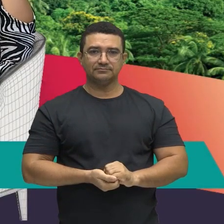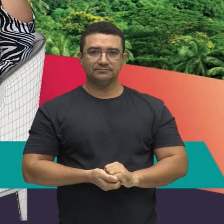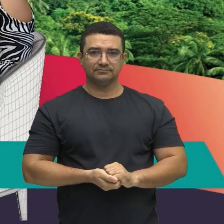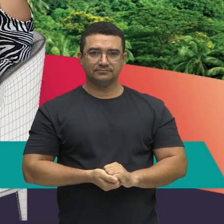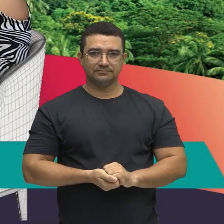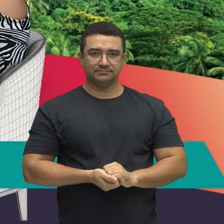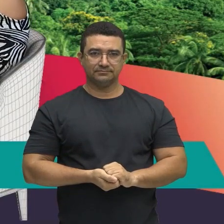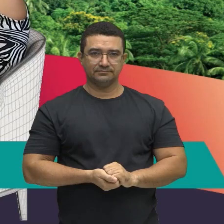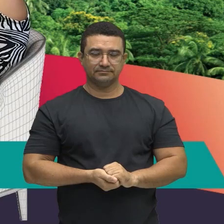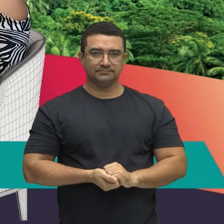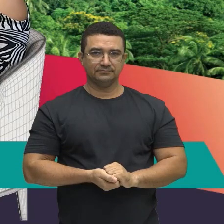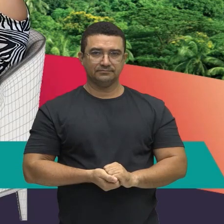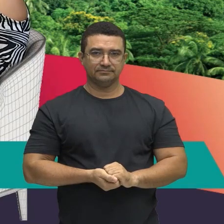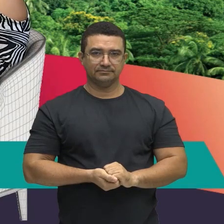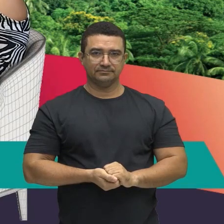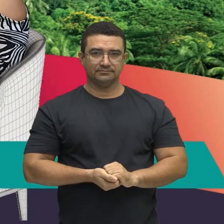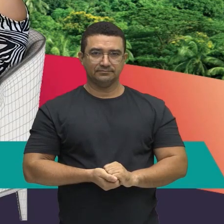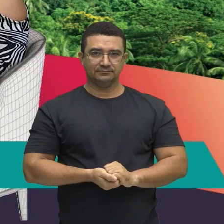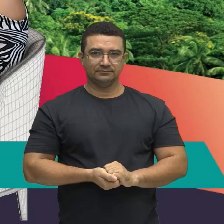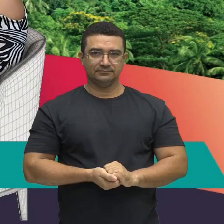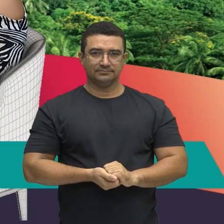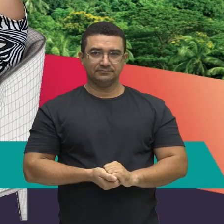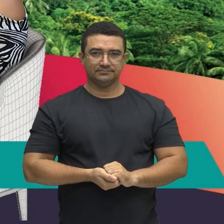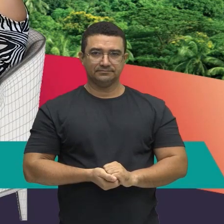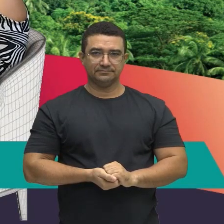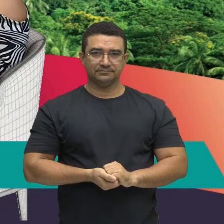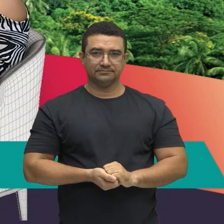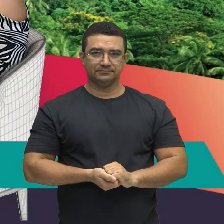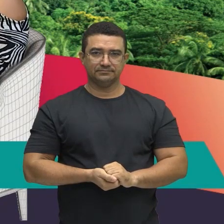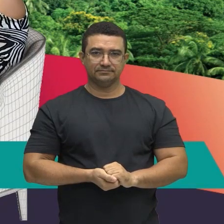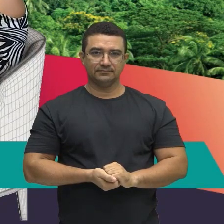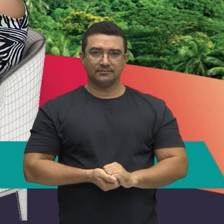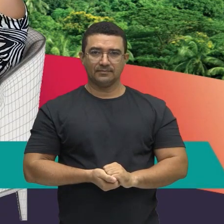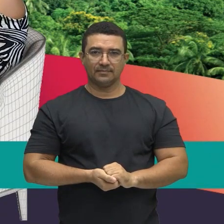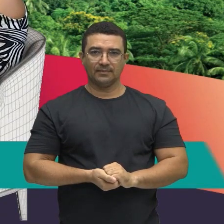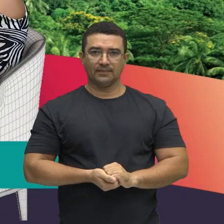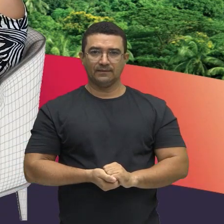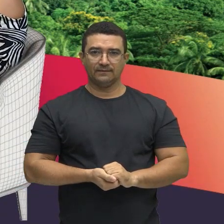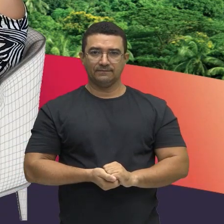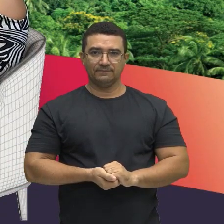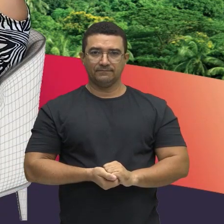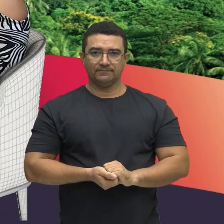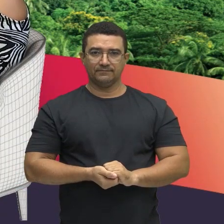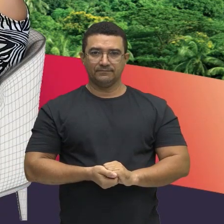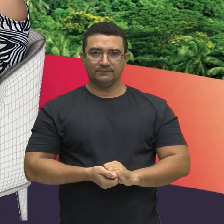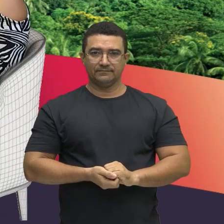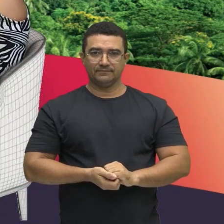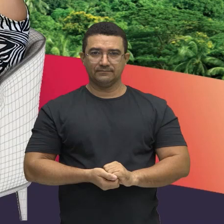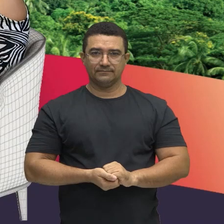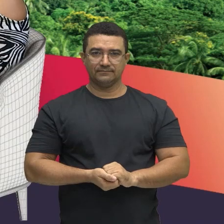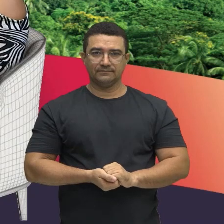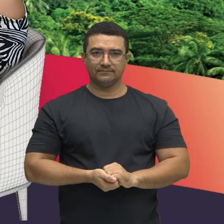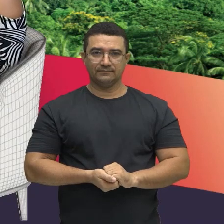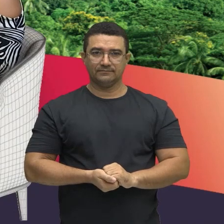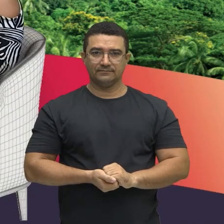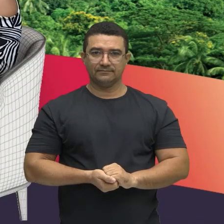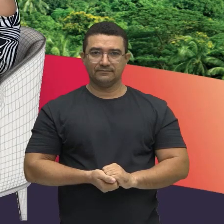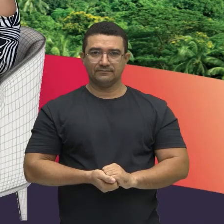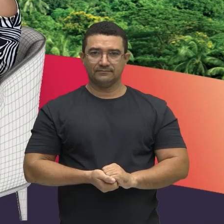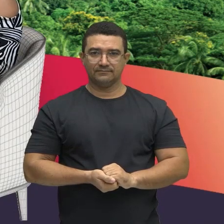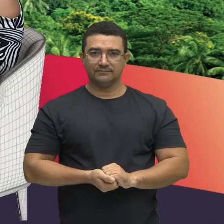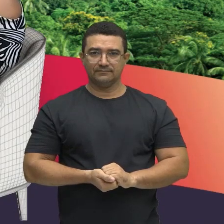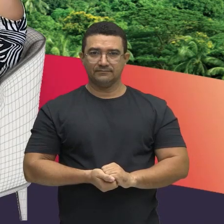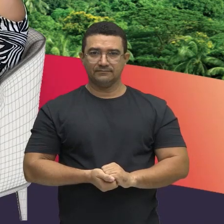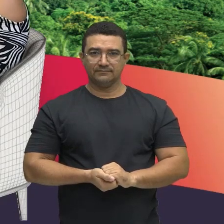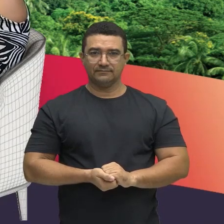friend Virgilio. Hello Virgilio! Hello Chris! How are you? I'm fine. I have some questions to you. Okay, let's go. What do you